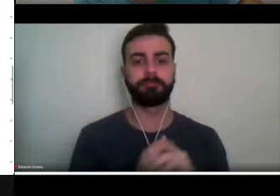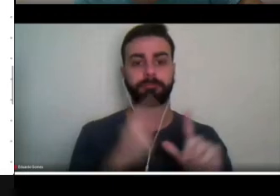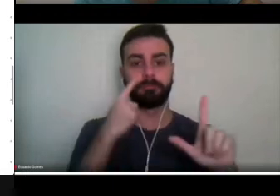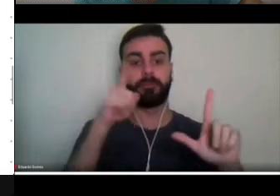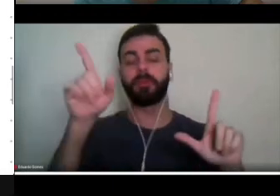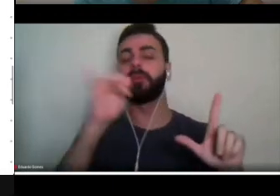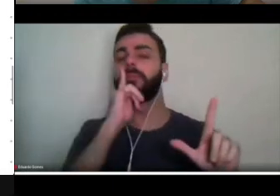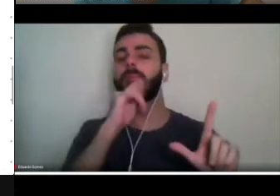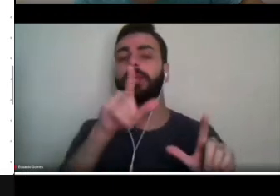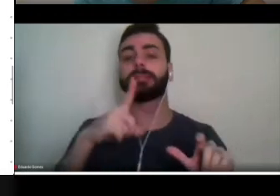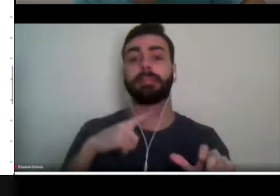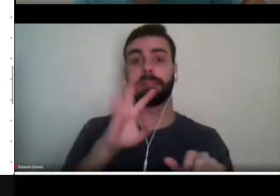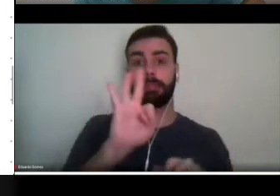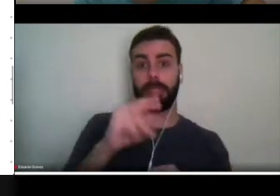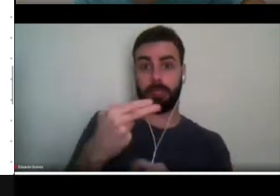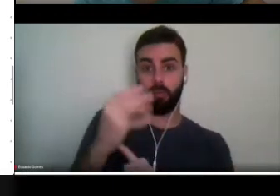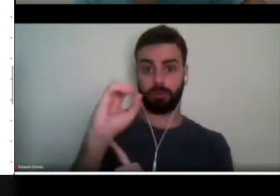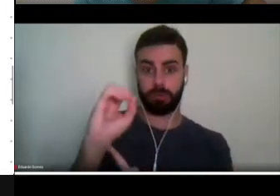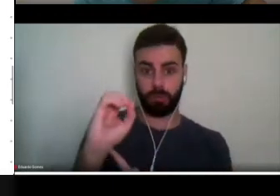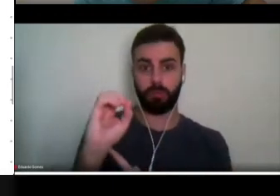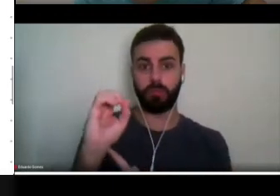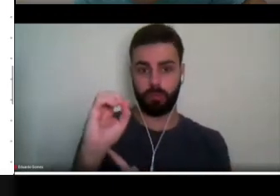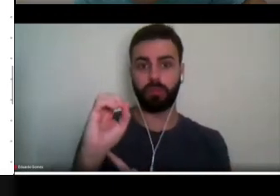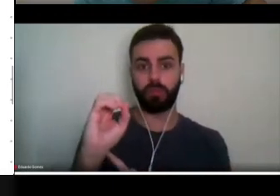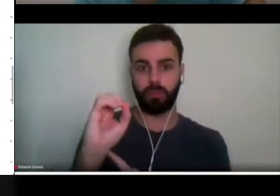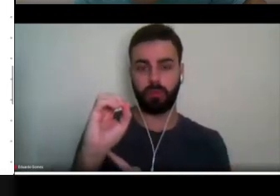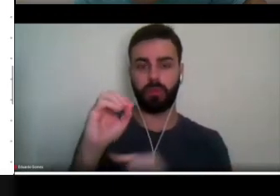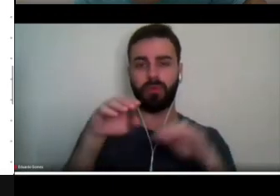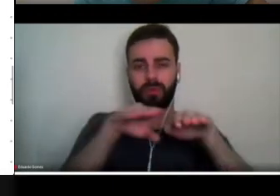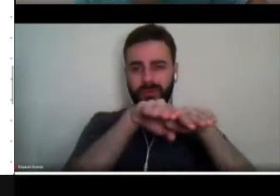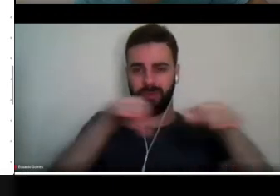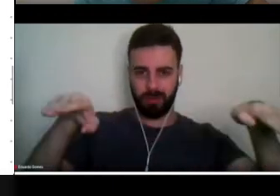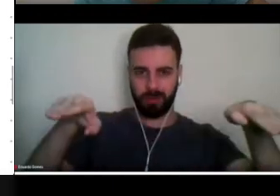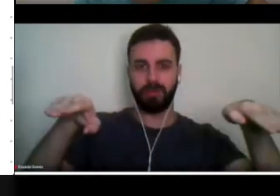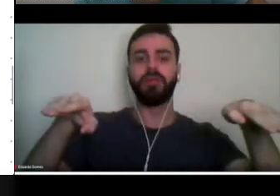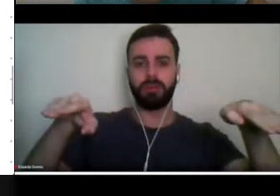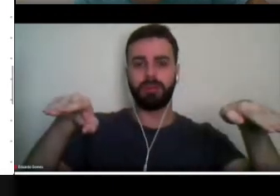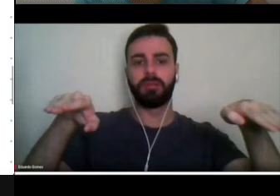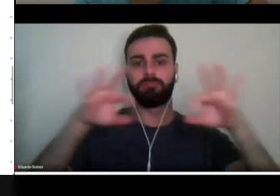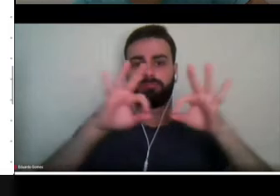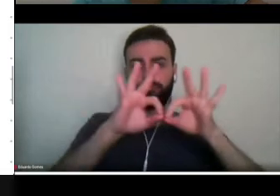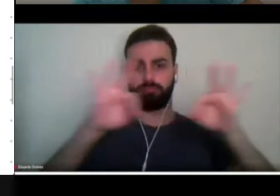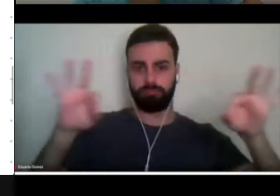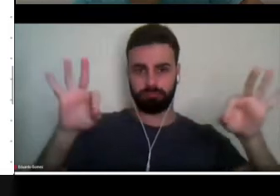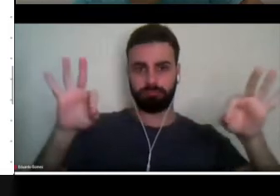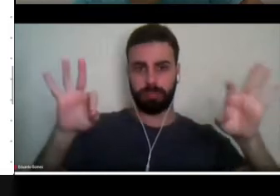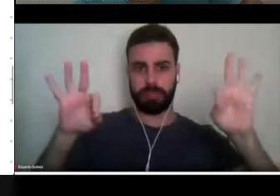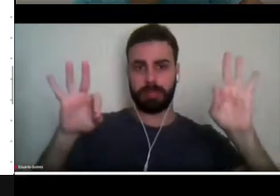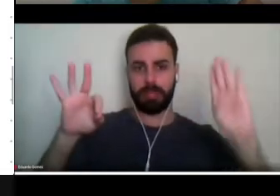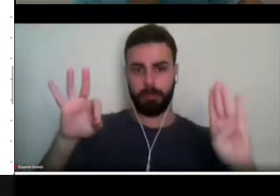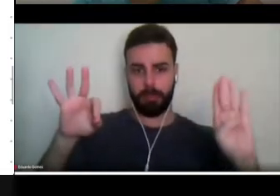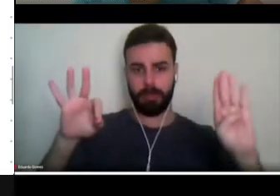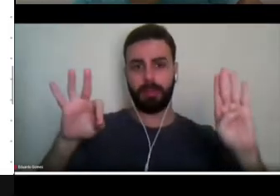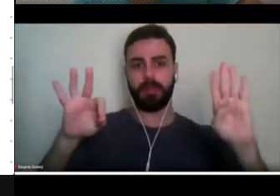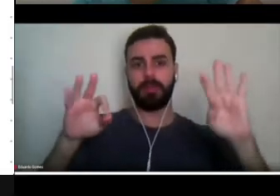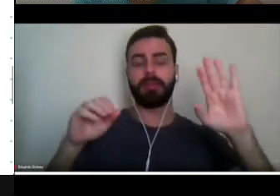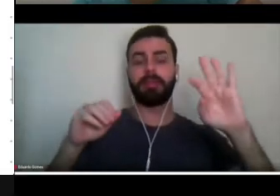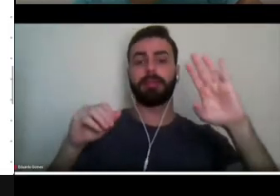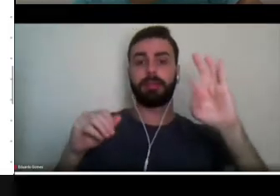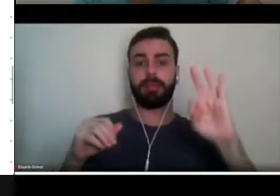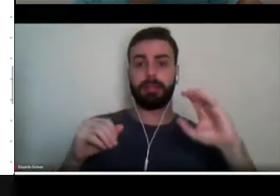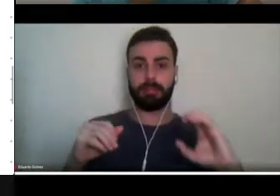Em t igual a zero, TB, TC, TD e TE, certo? Então, em t igual a zero,